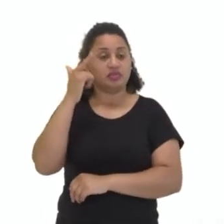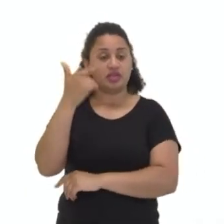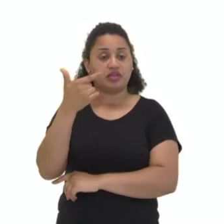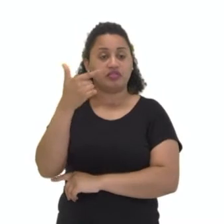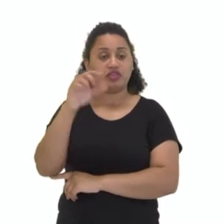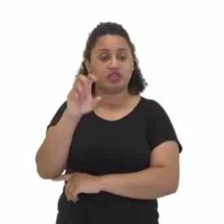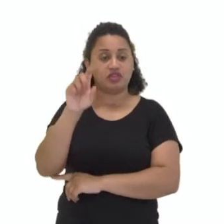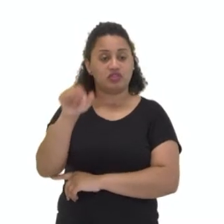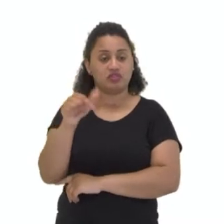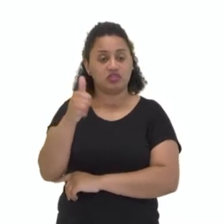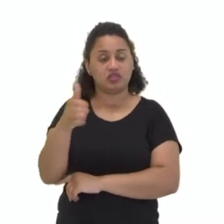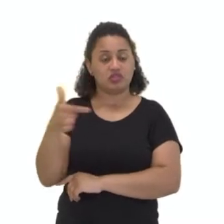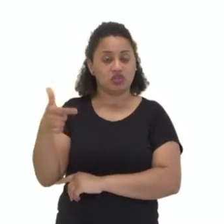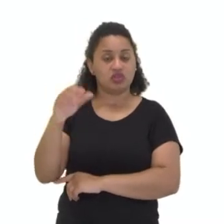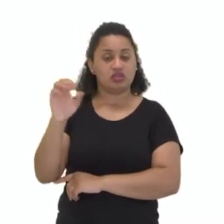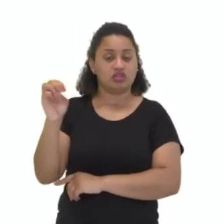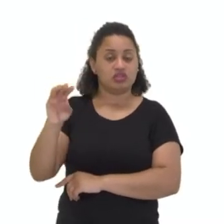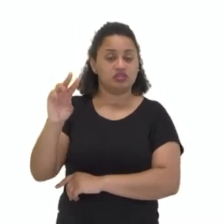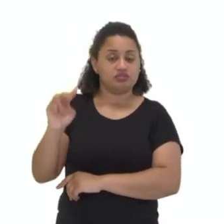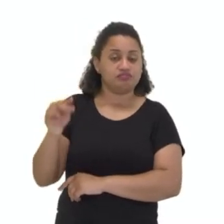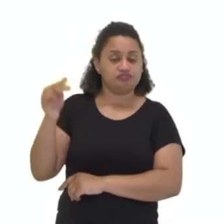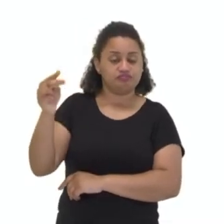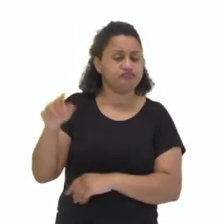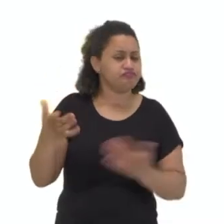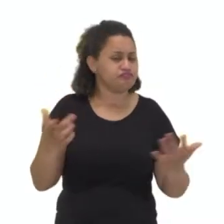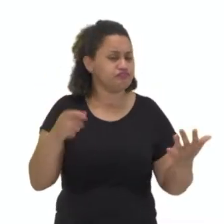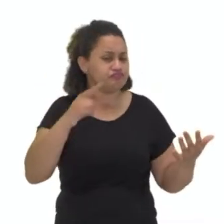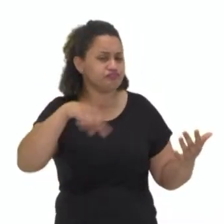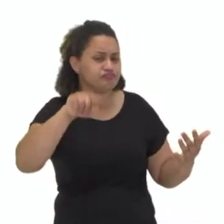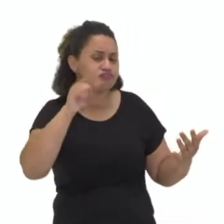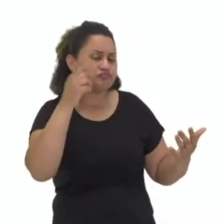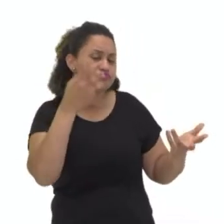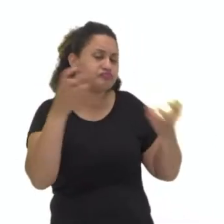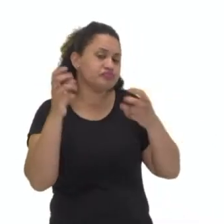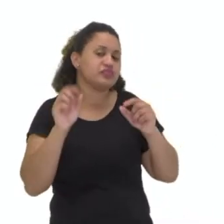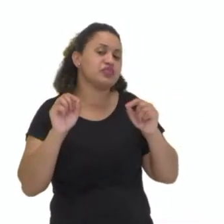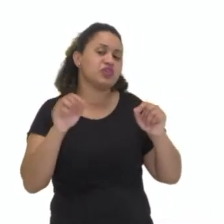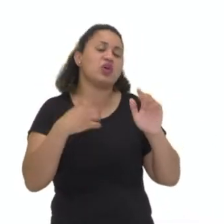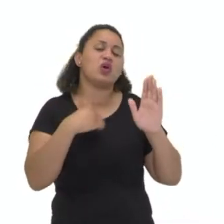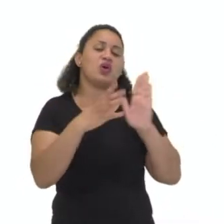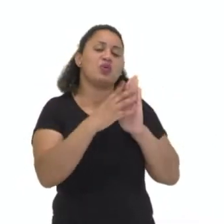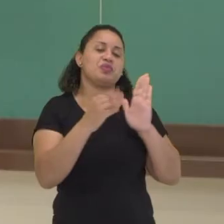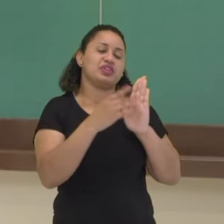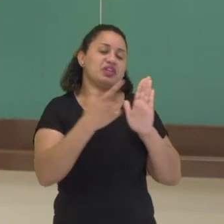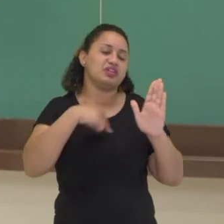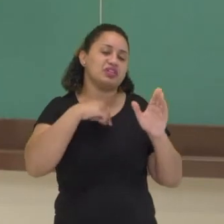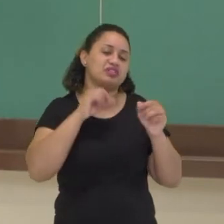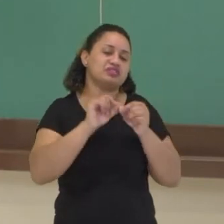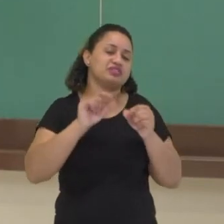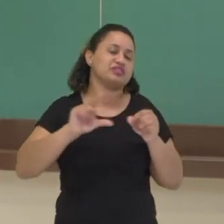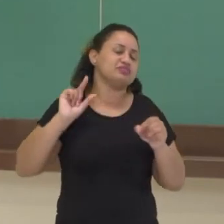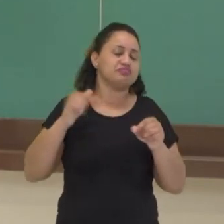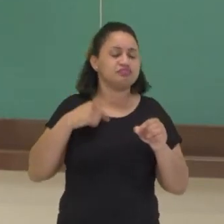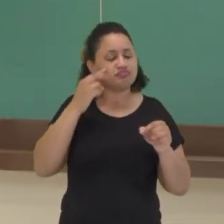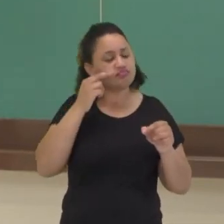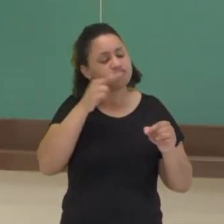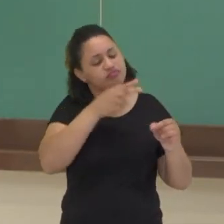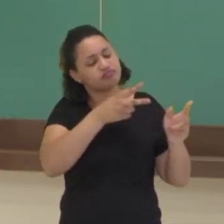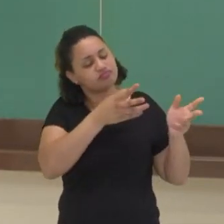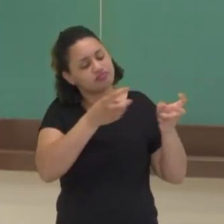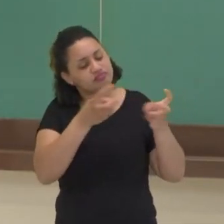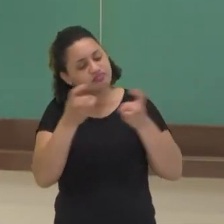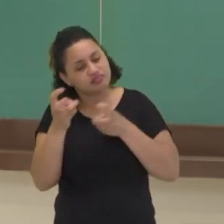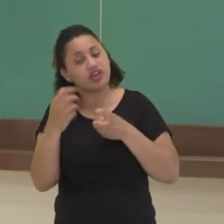25,12 centímetros quadrados. Então, você observou que com aquele modelo que a gente fez, fica muito fácil, né?